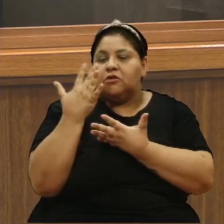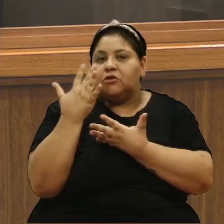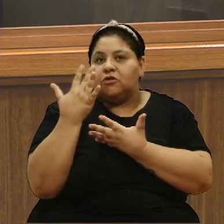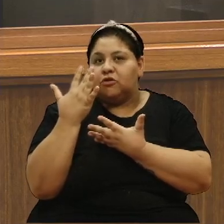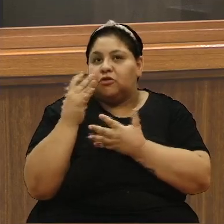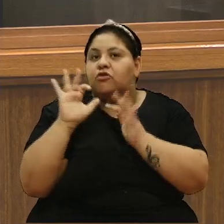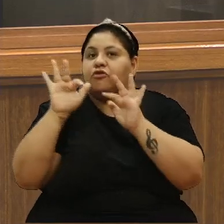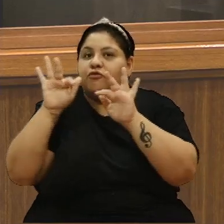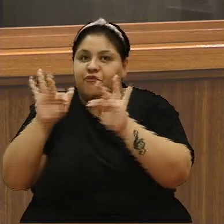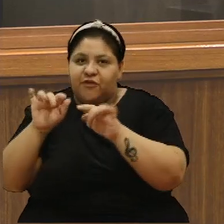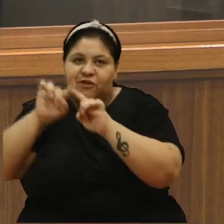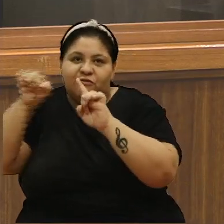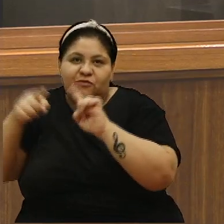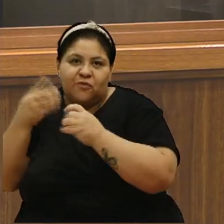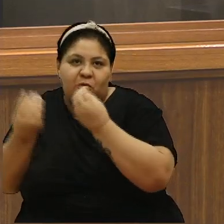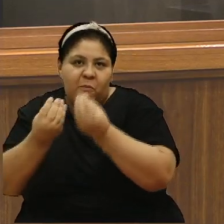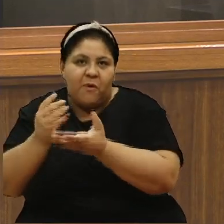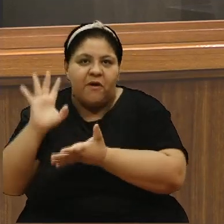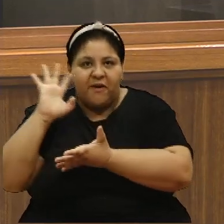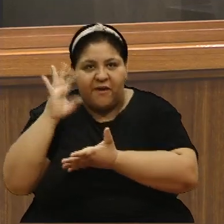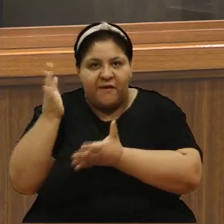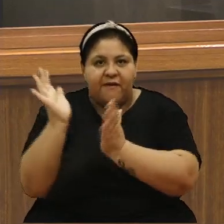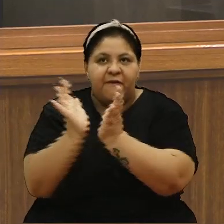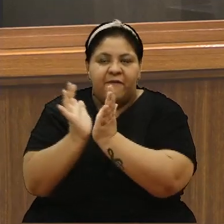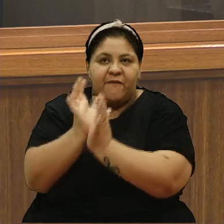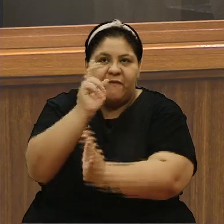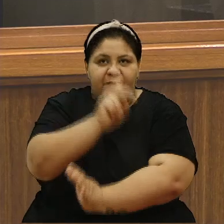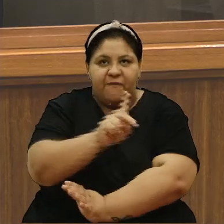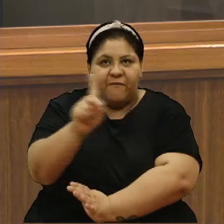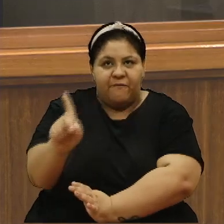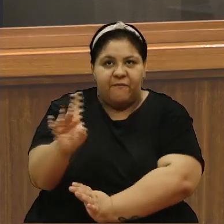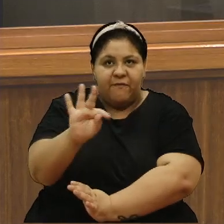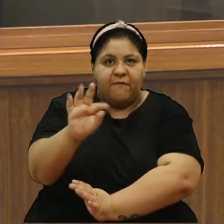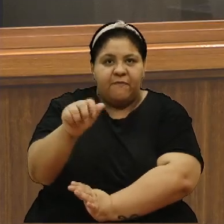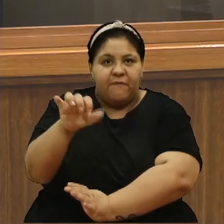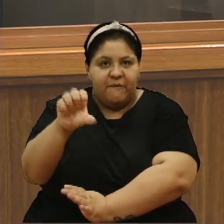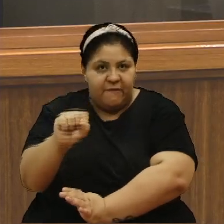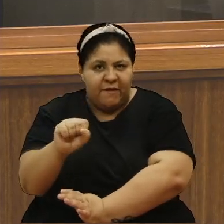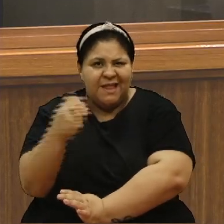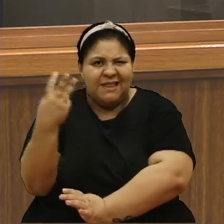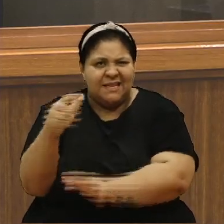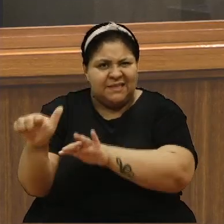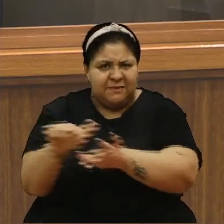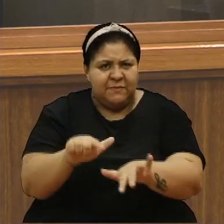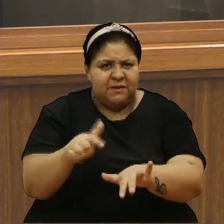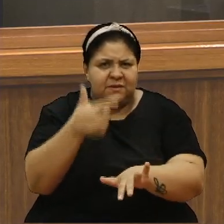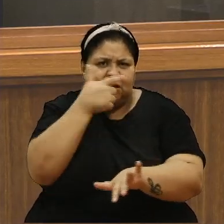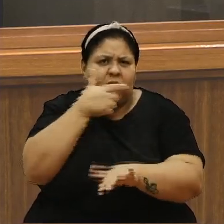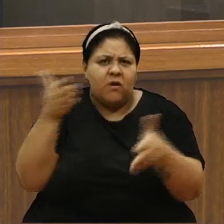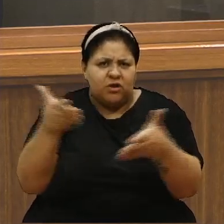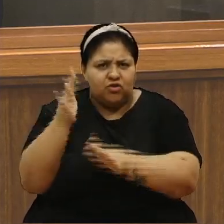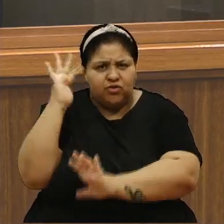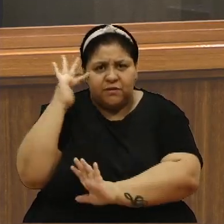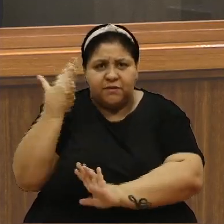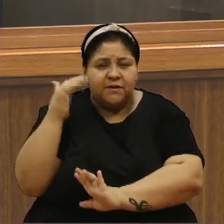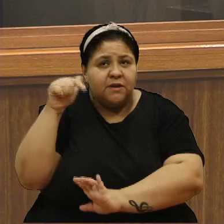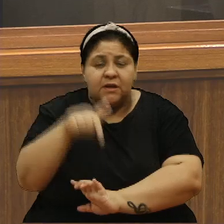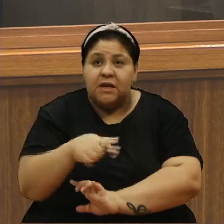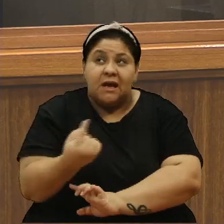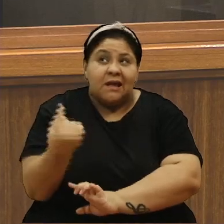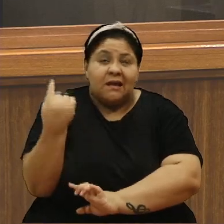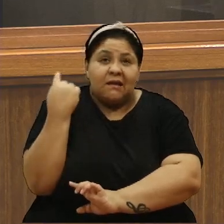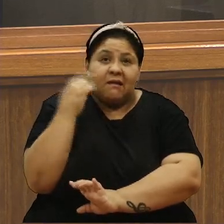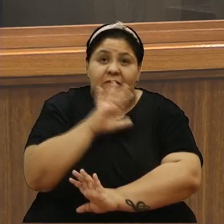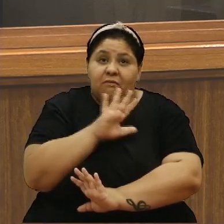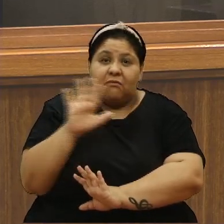como foi aquela história da nossa colega professora, que está fazendo, acho que 3 semanas hoje, que aconteceu. Aquilo foi